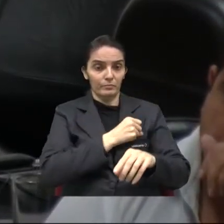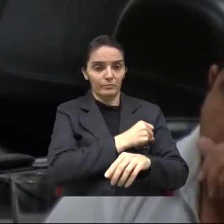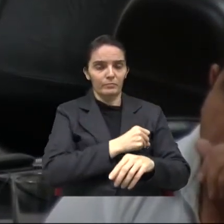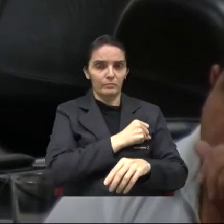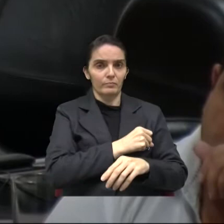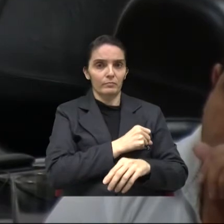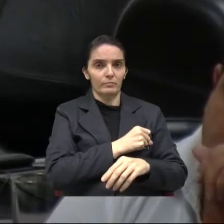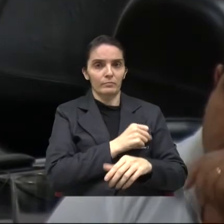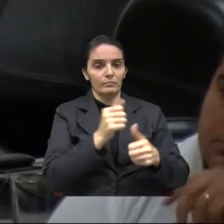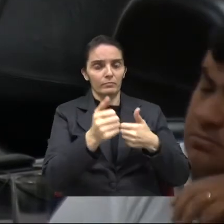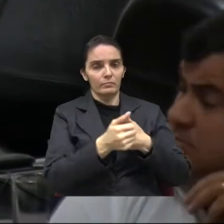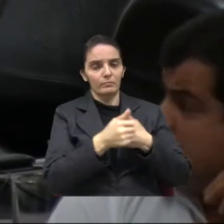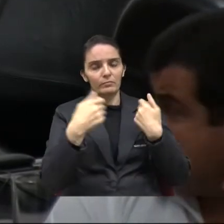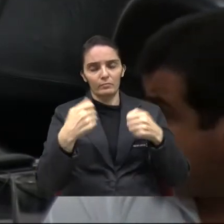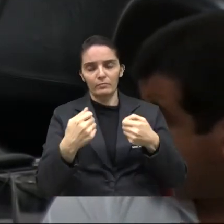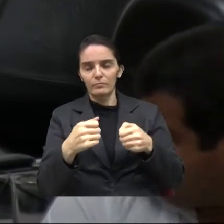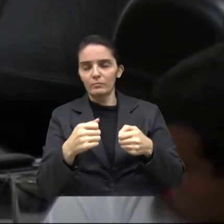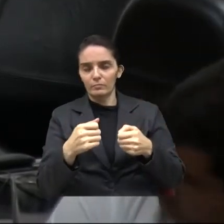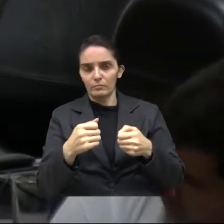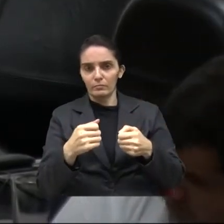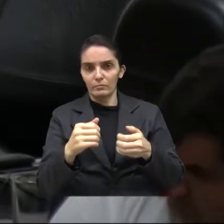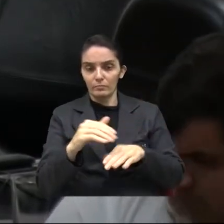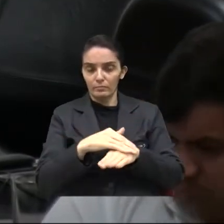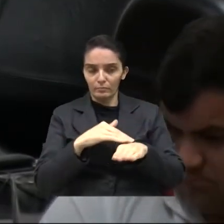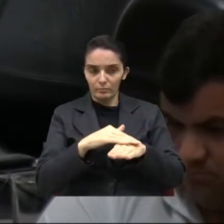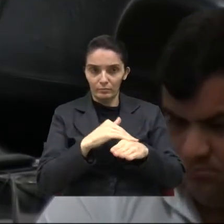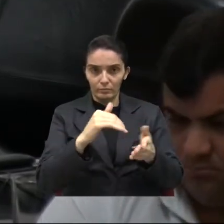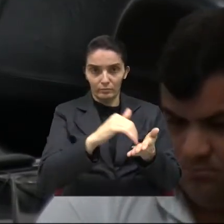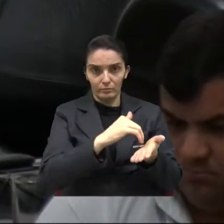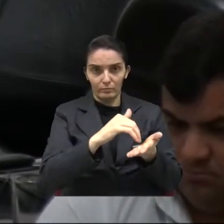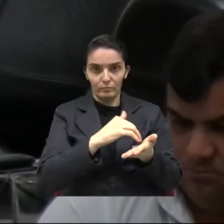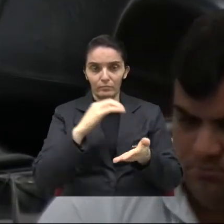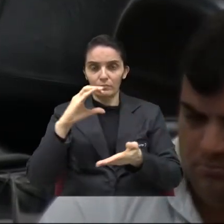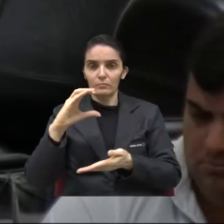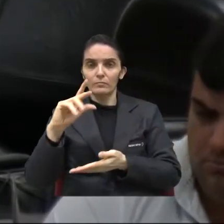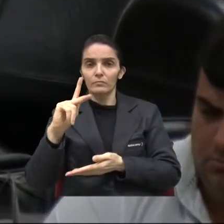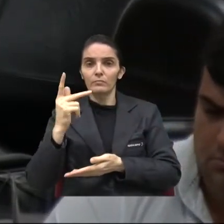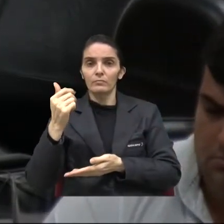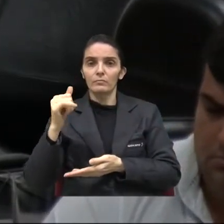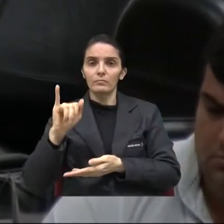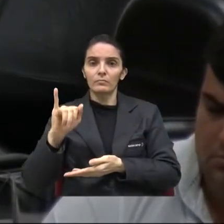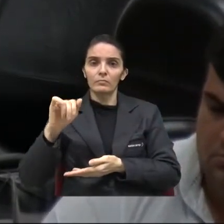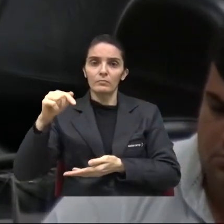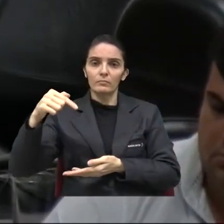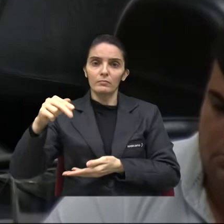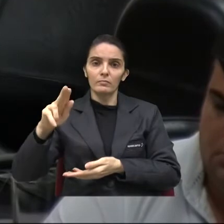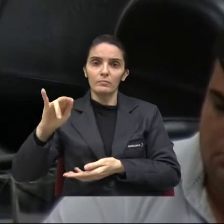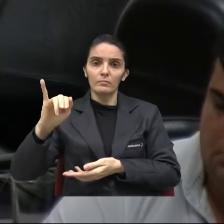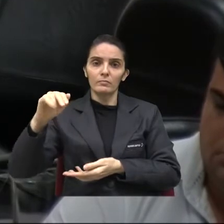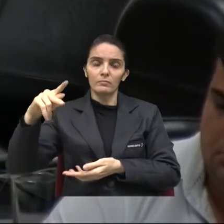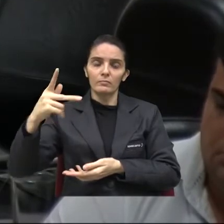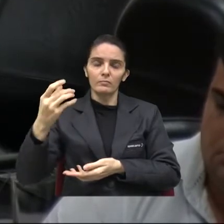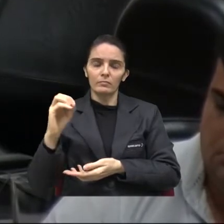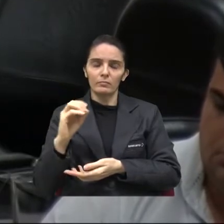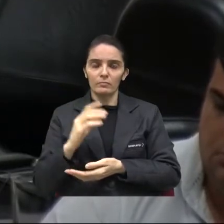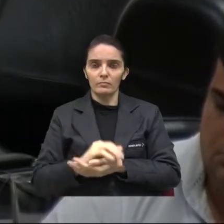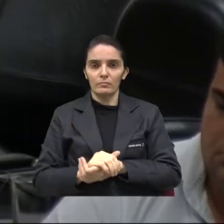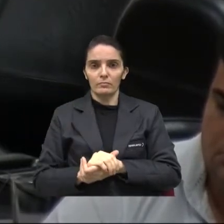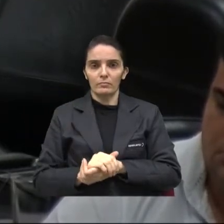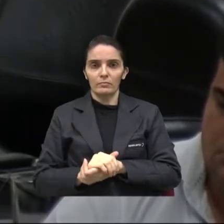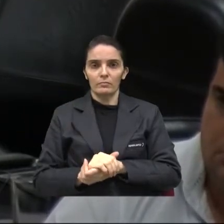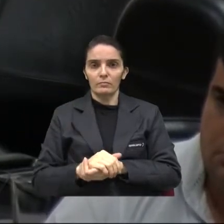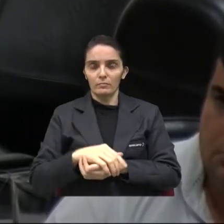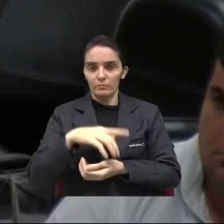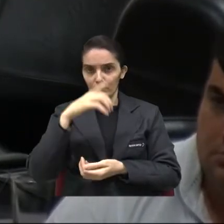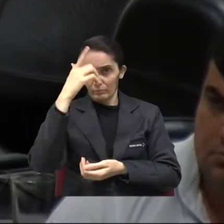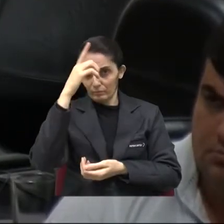cabo Chiquinho, nosso secretário, e de repente fazer uma mudança. Velório, eu fui no último velório, agora é minha tia que morreu, até